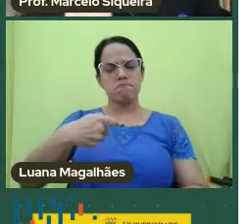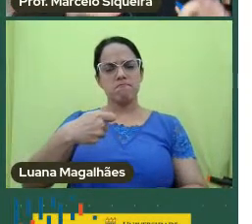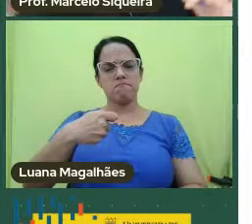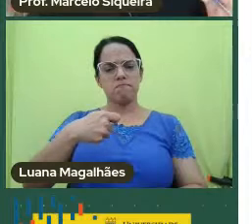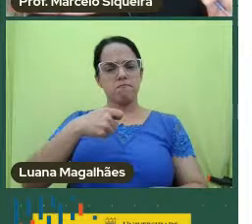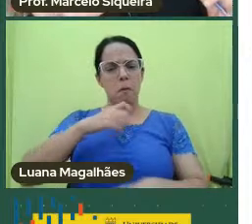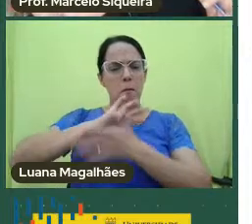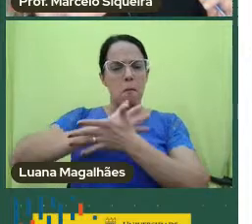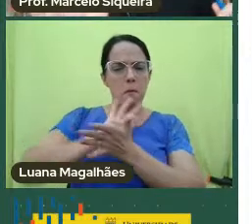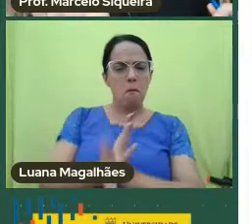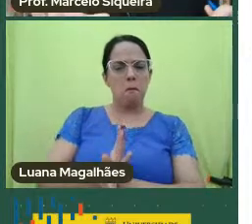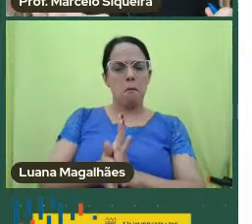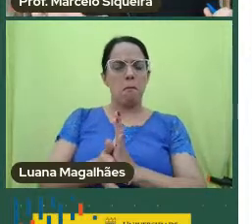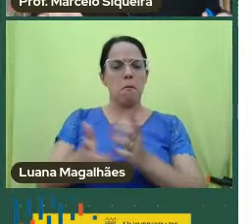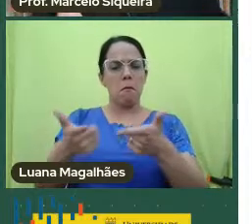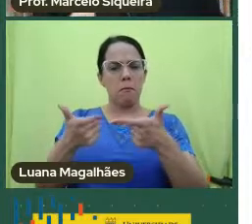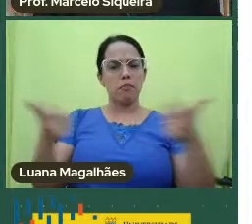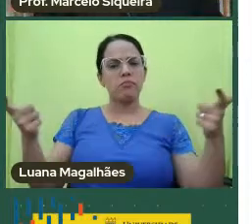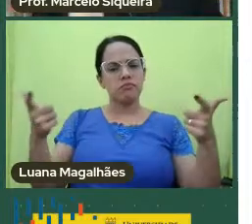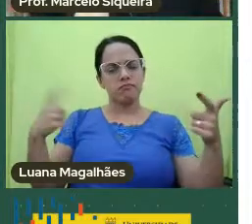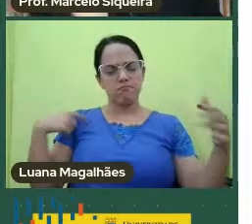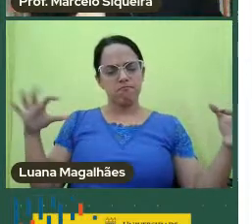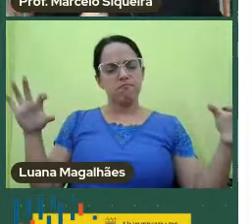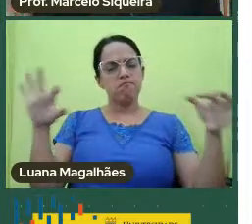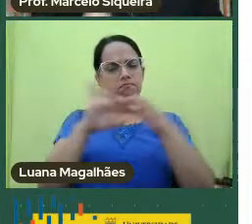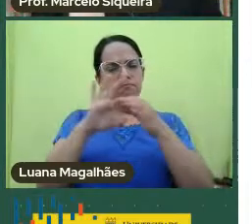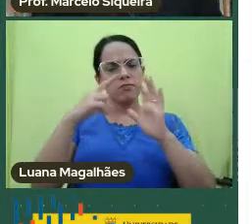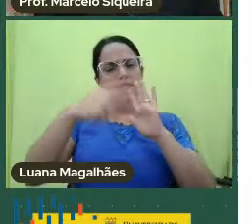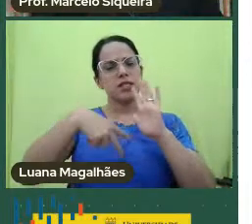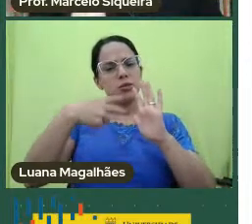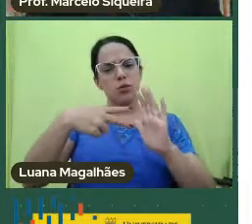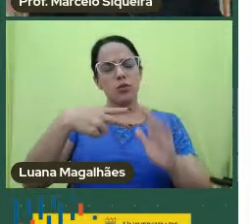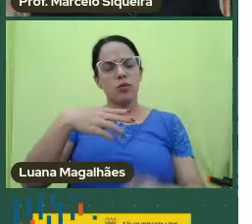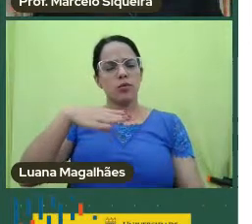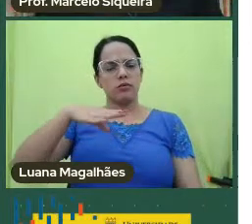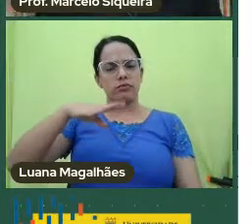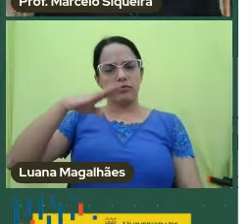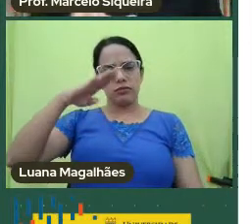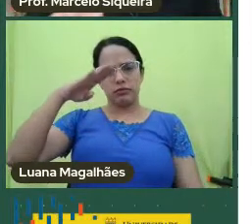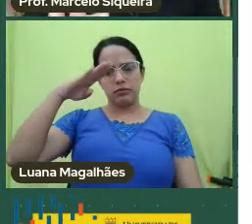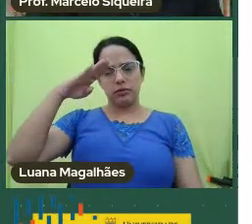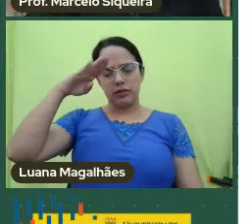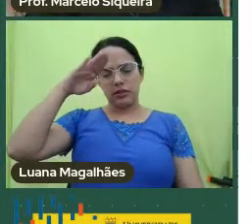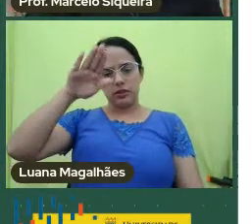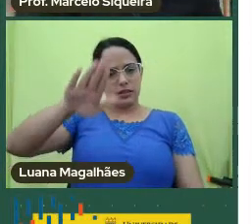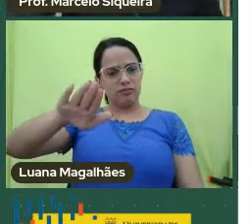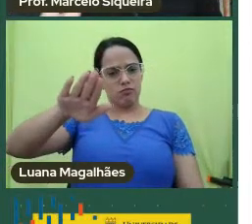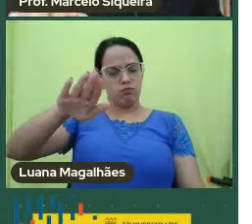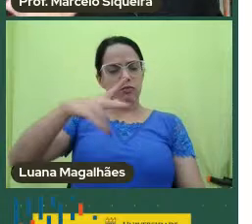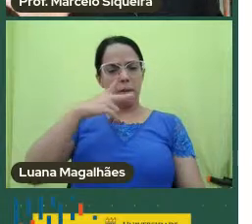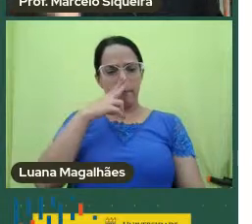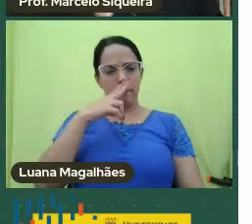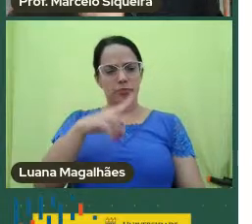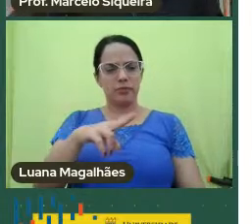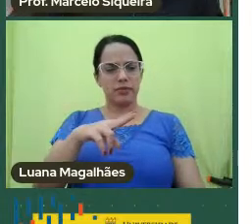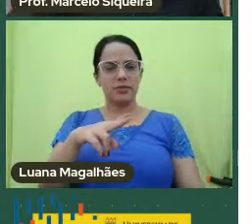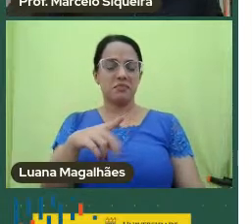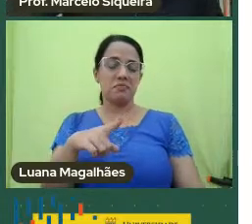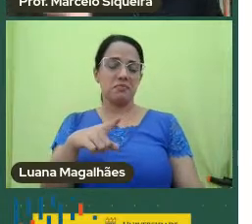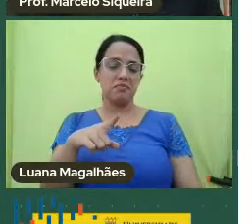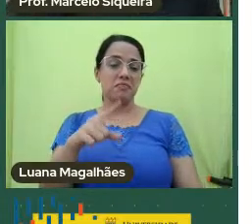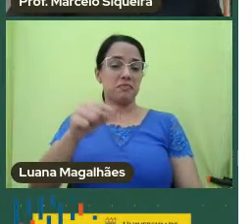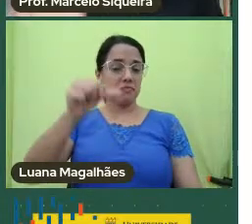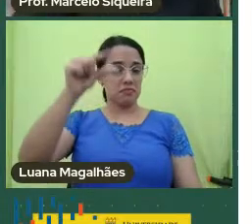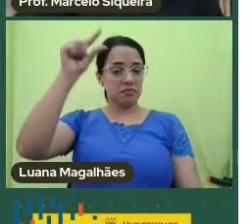Então, é quase como um símbolo nazista essa imagem. Então, ela tem uma representação contextualizada, é o tempo de criação dela. Quando foi